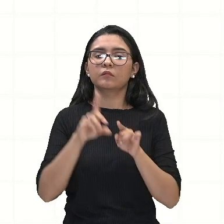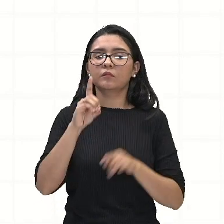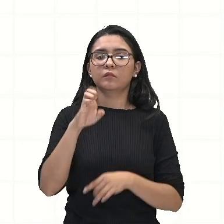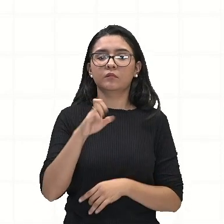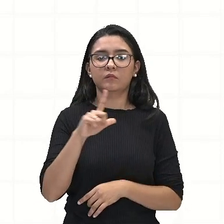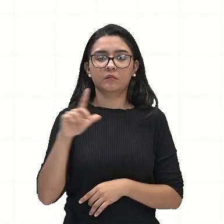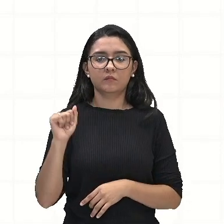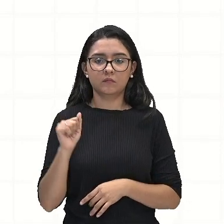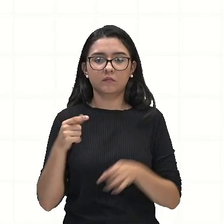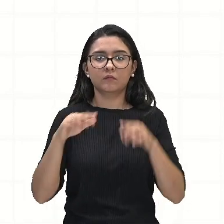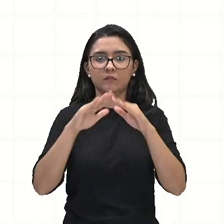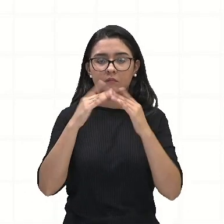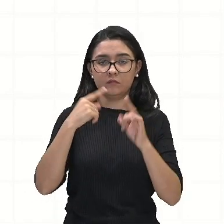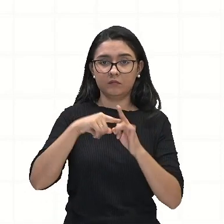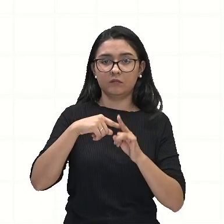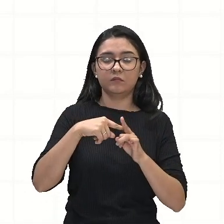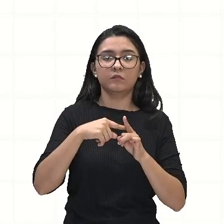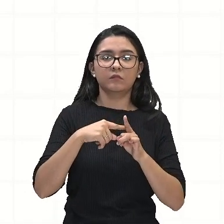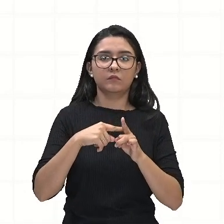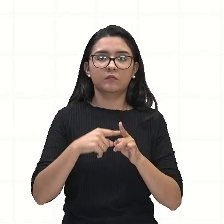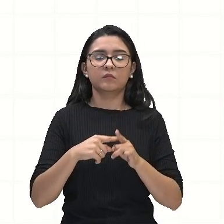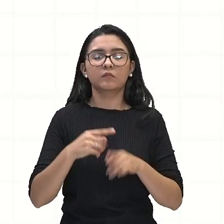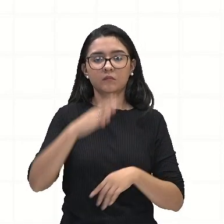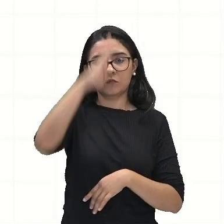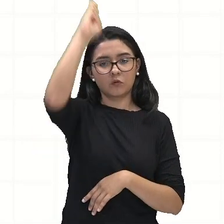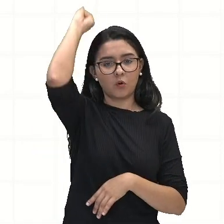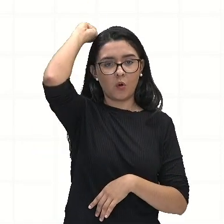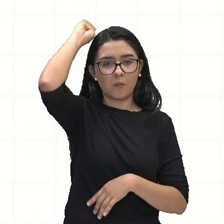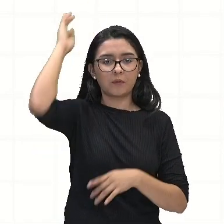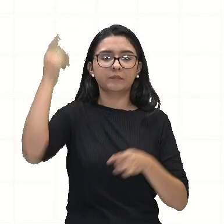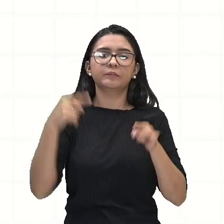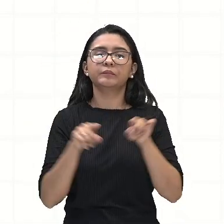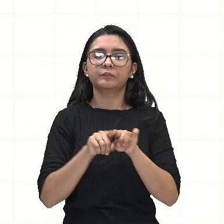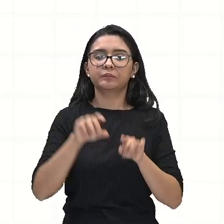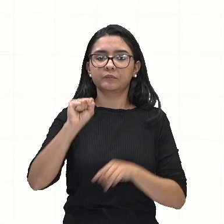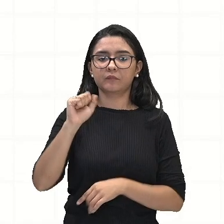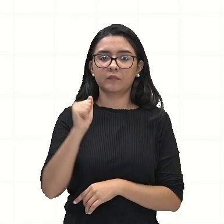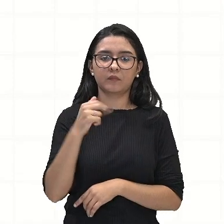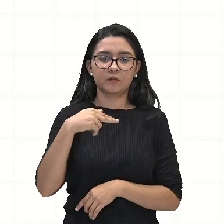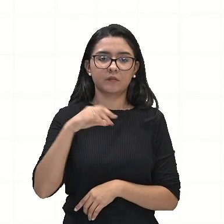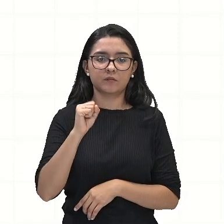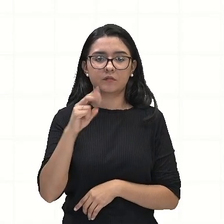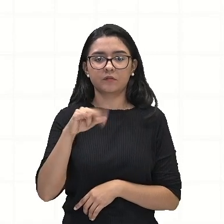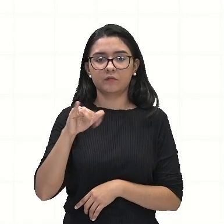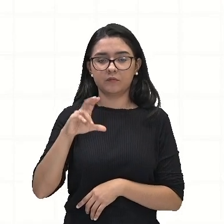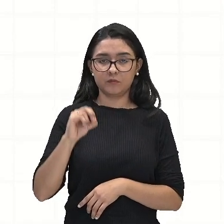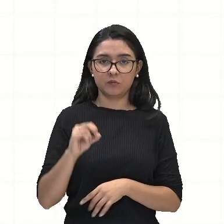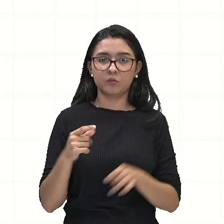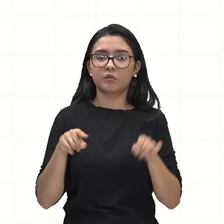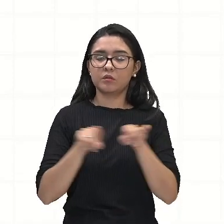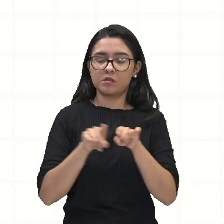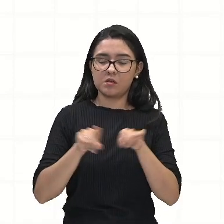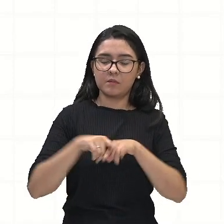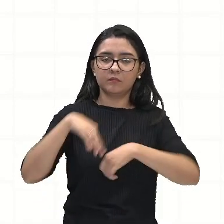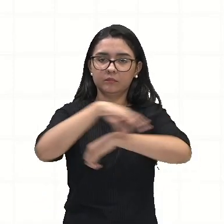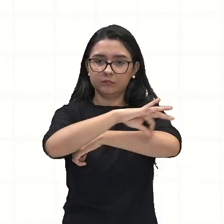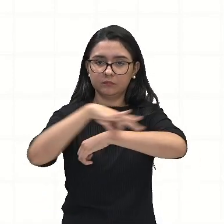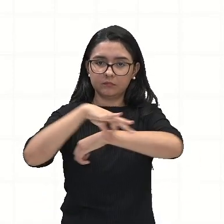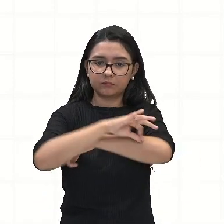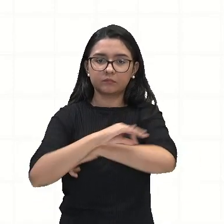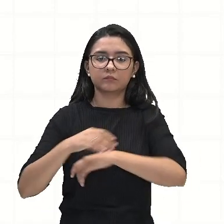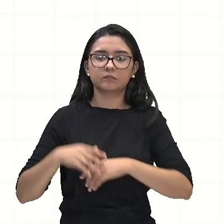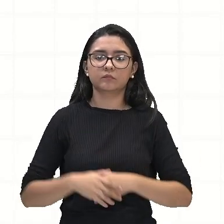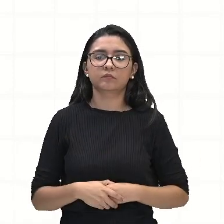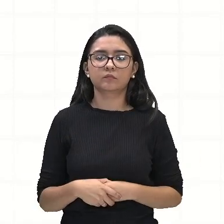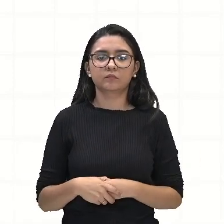em Roma. Sansovino, ele vai participar, né, e ele vai ali idealizar Palazzo